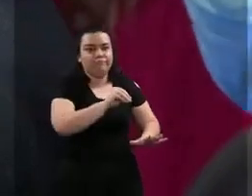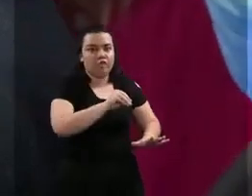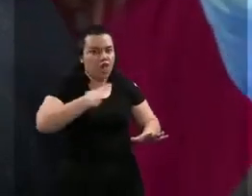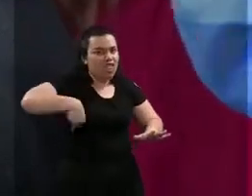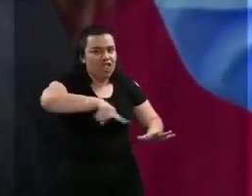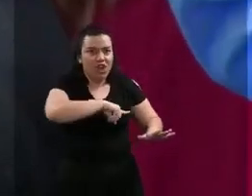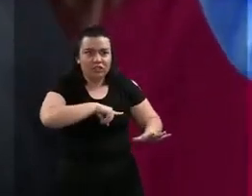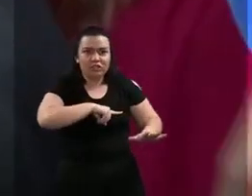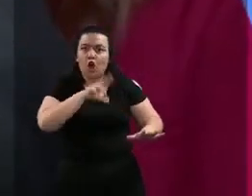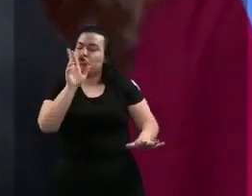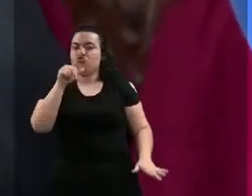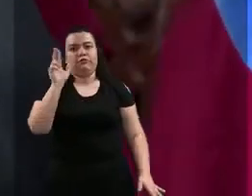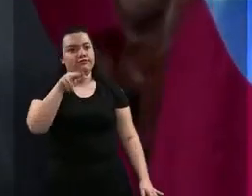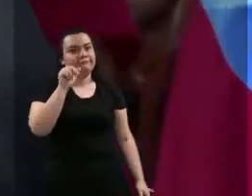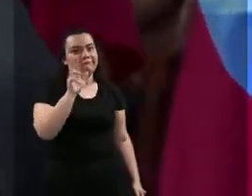Igreja,